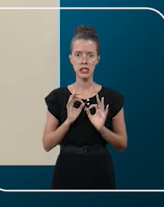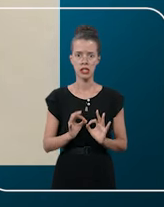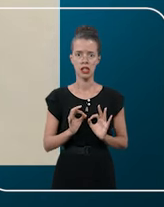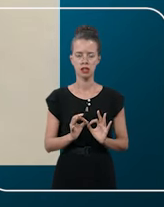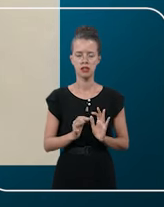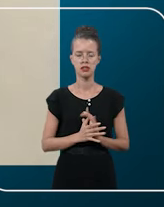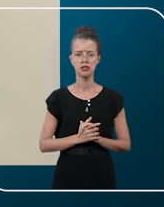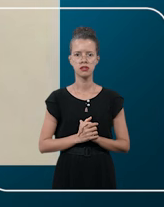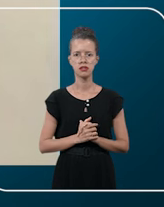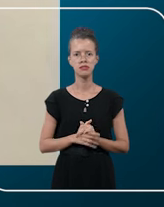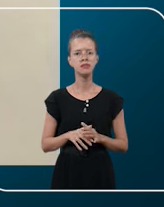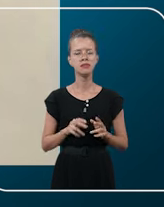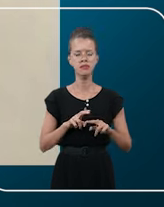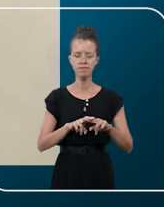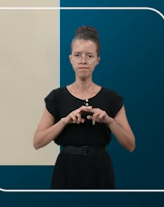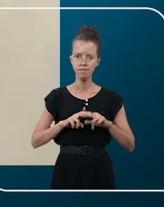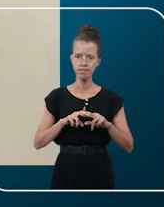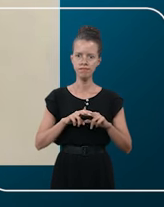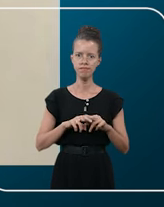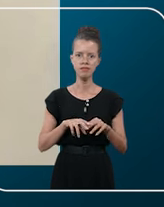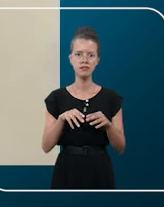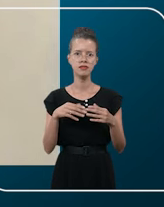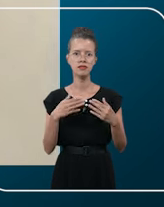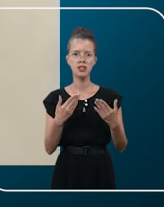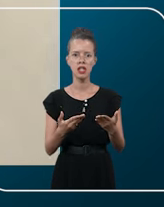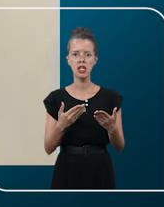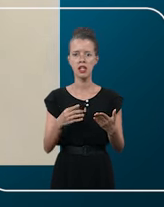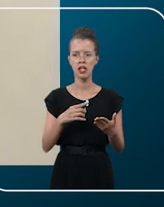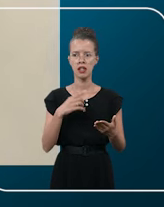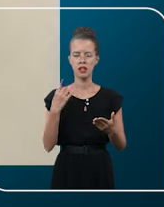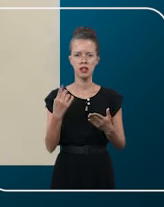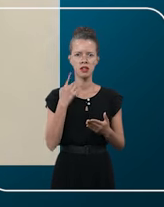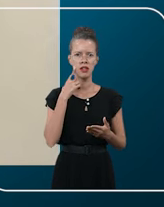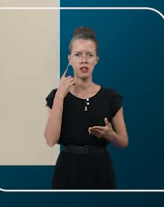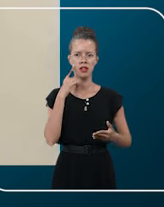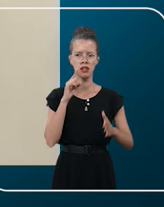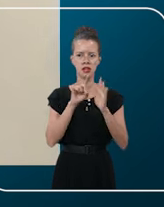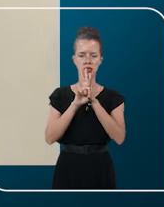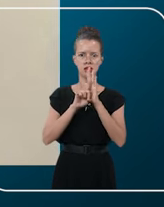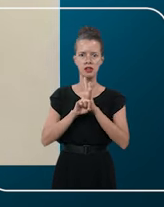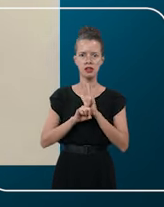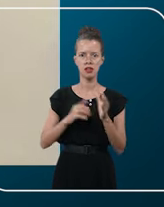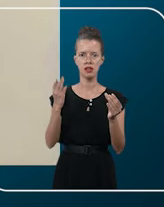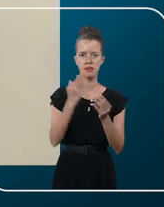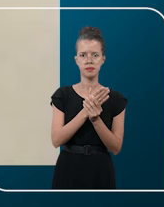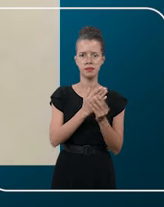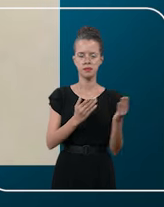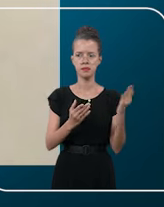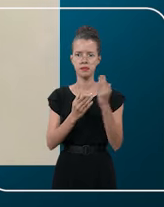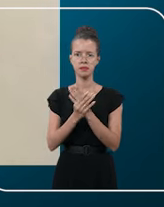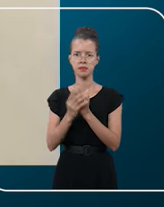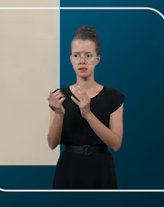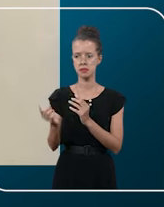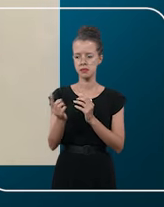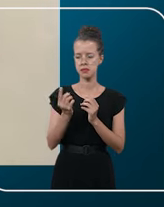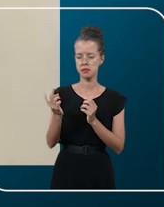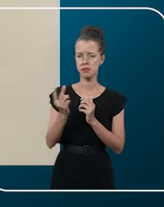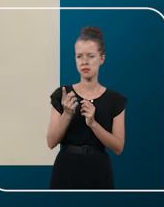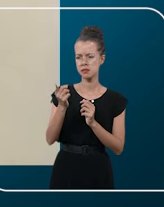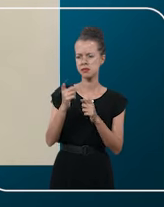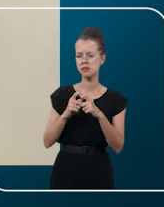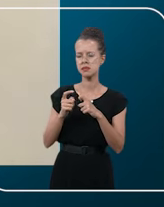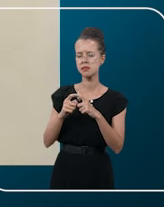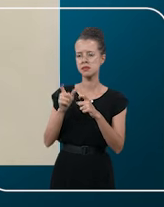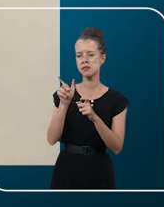preciso chamar, né, por meio dessa técnica da denunciação da lide, aquele médico, para investigar se os